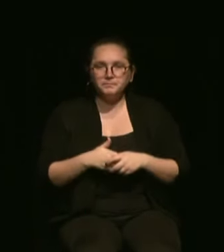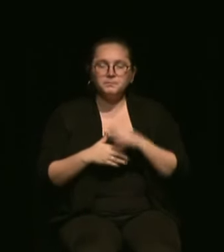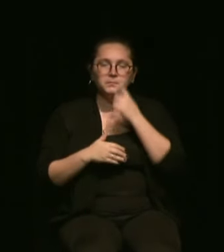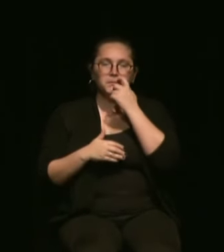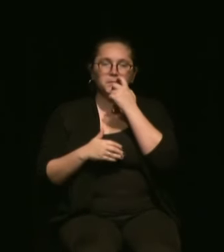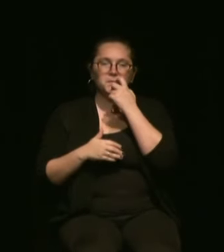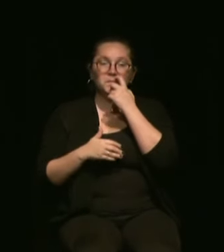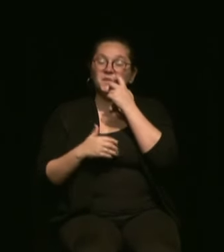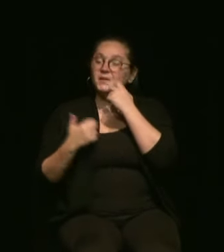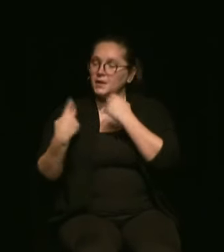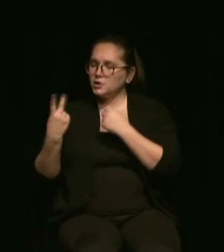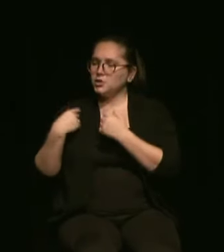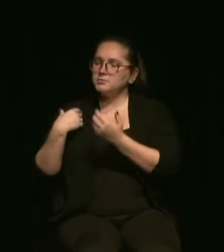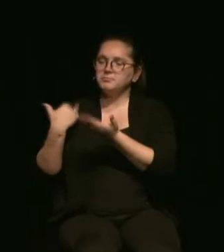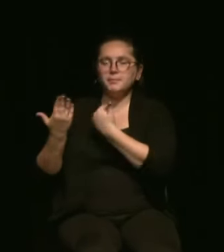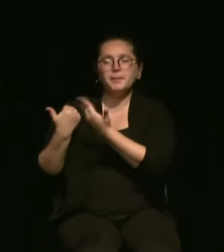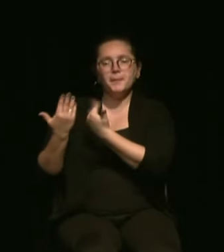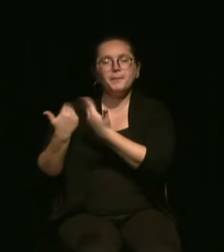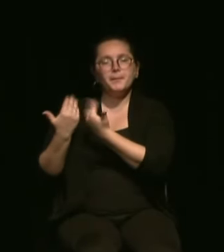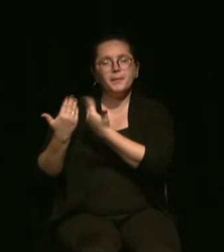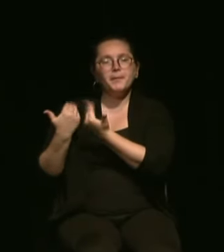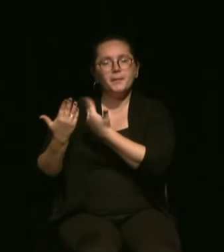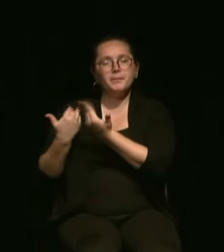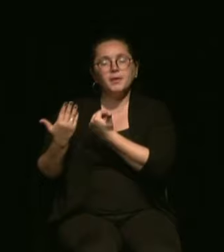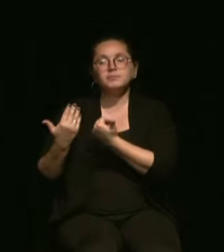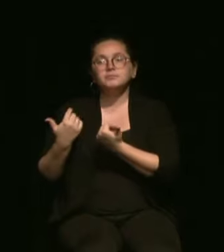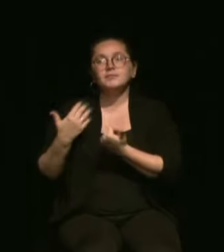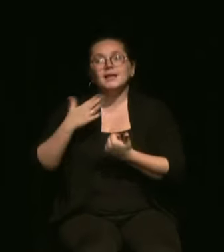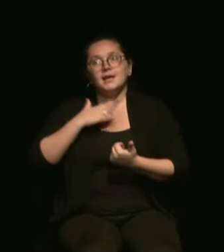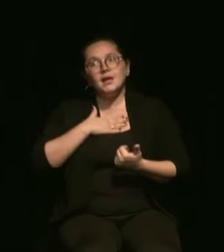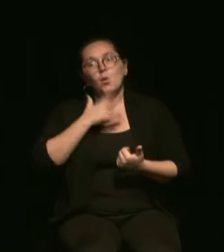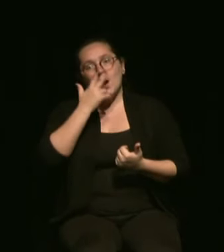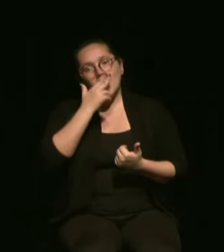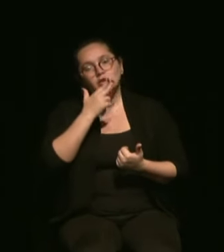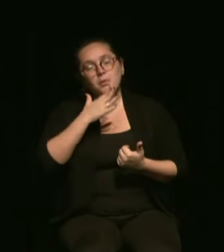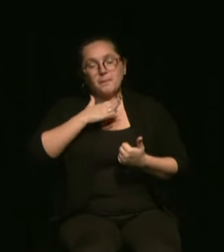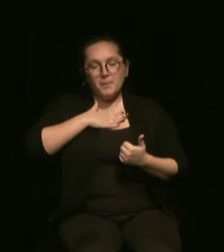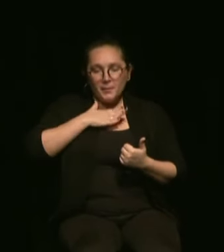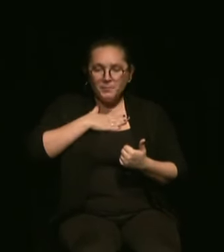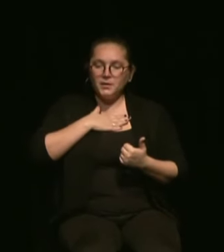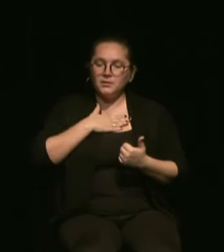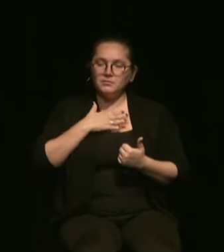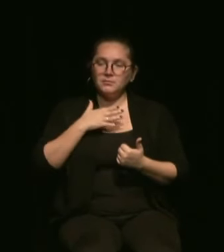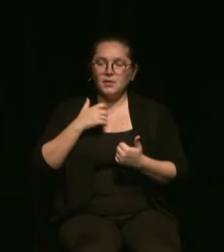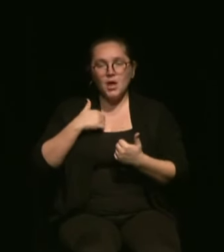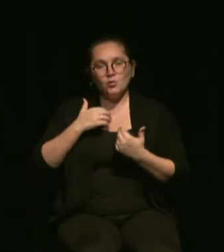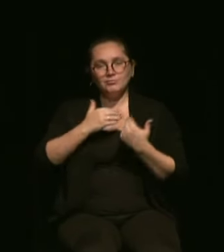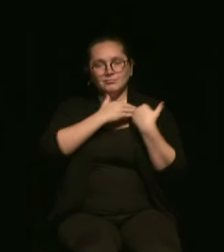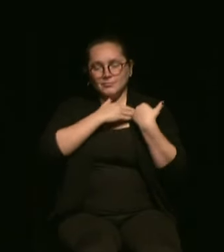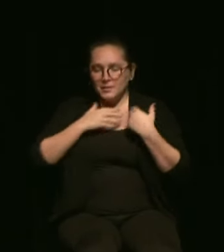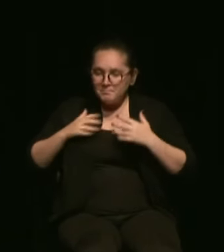E a gente conversava sobre isso, e eu acho que eu tive esse papel de estimular o Coutinho